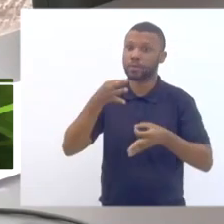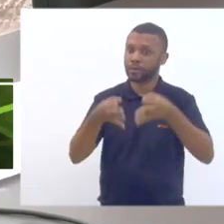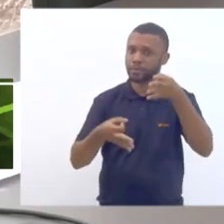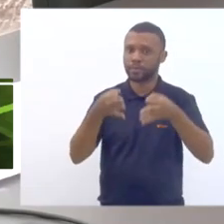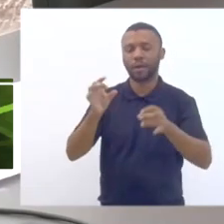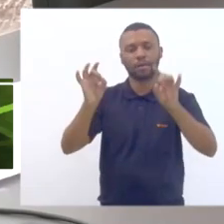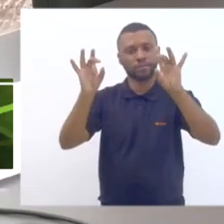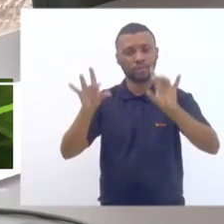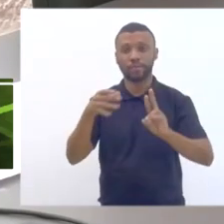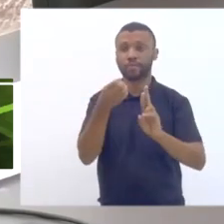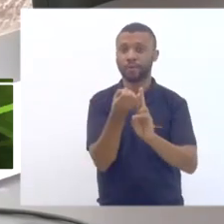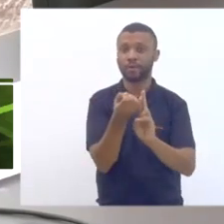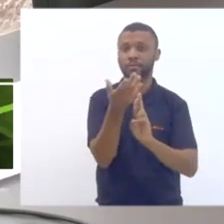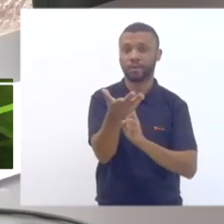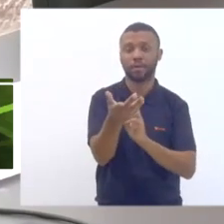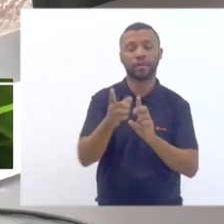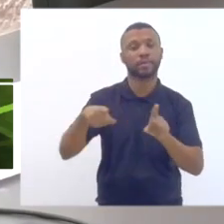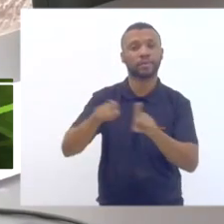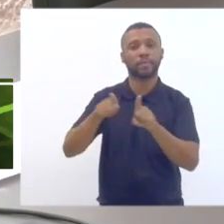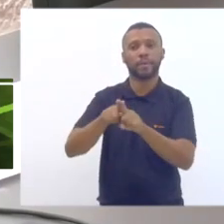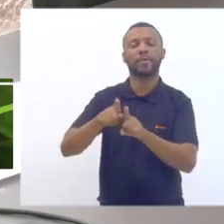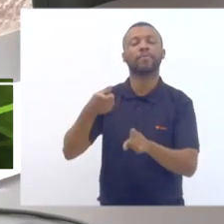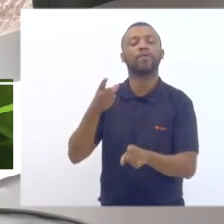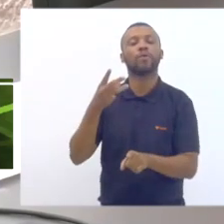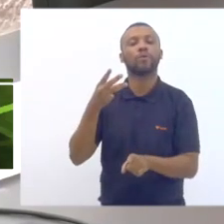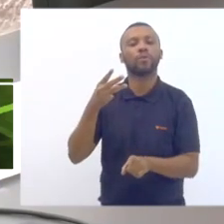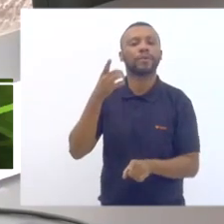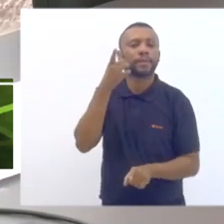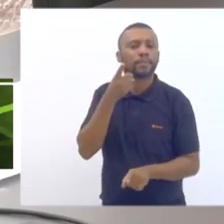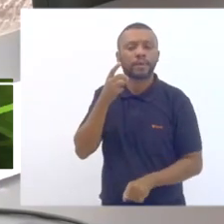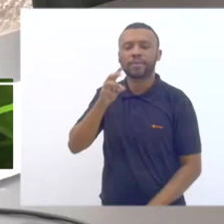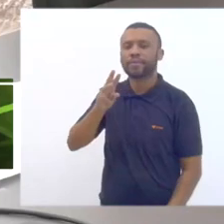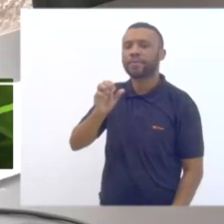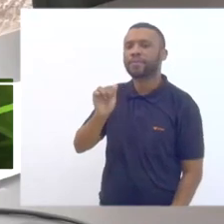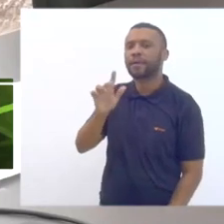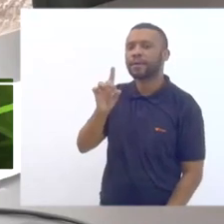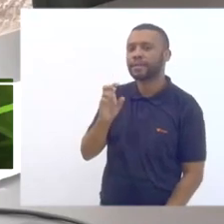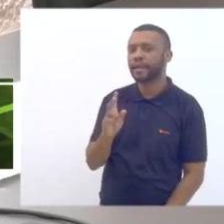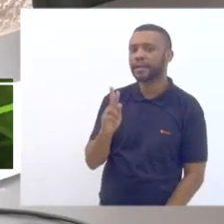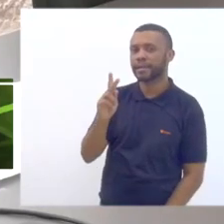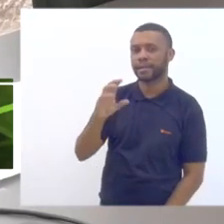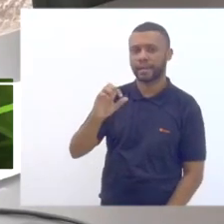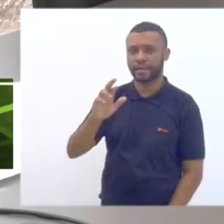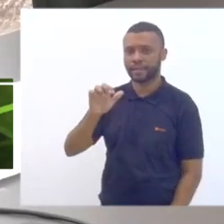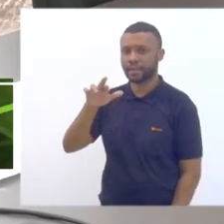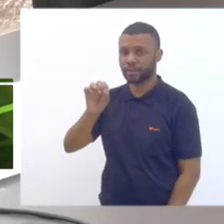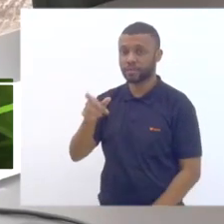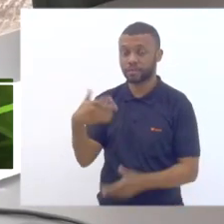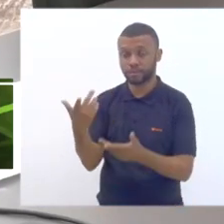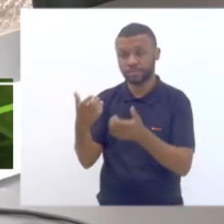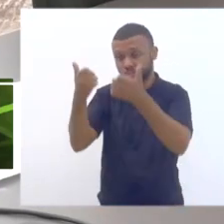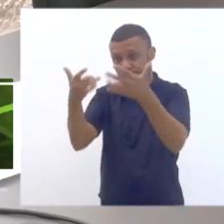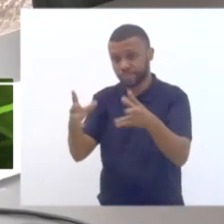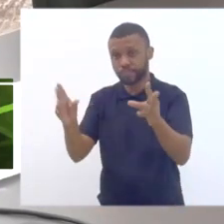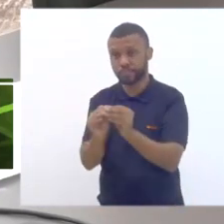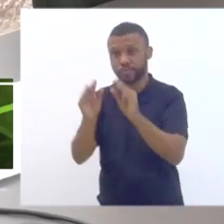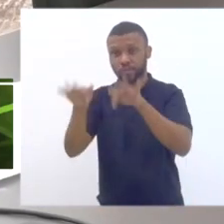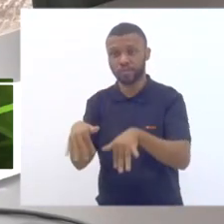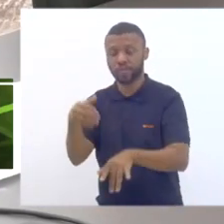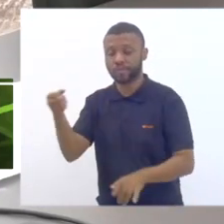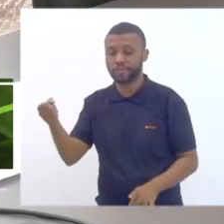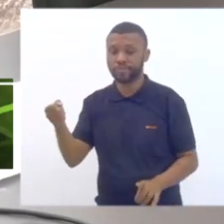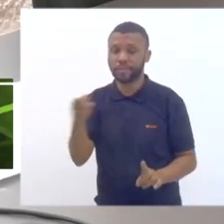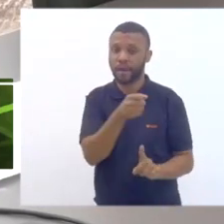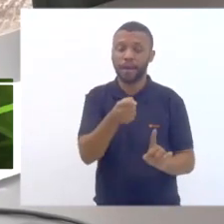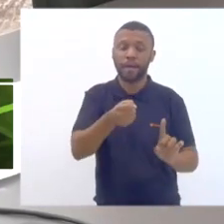foi o deputado Valdeque Carneiro. Então, dito isso, passo a presidência ao deputado Rodrigo